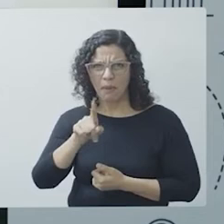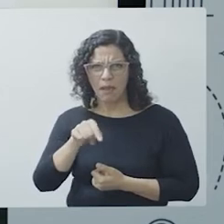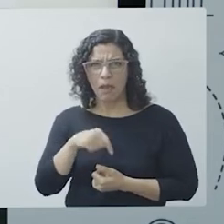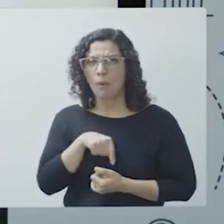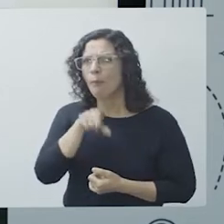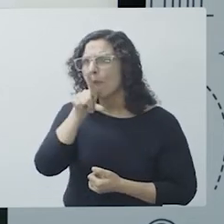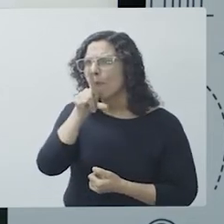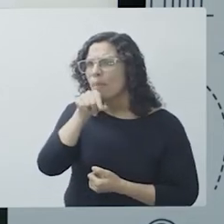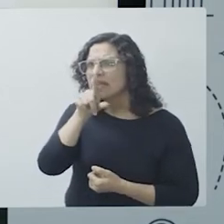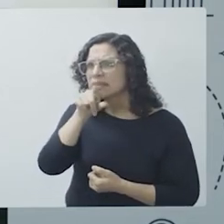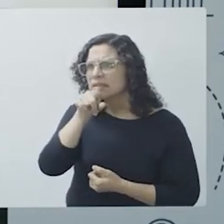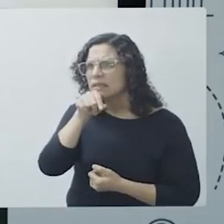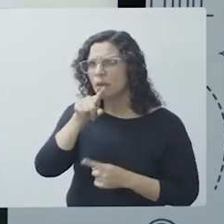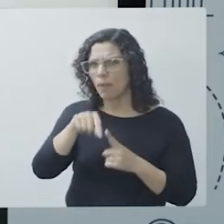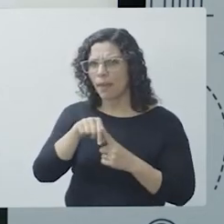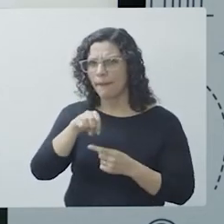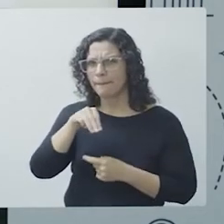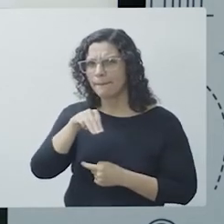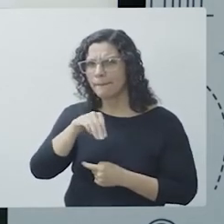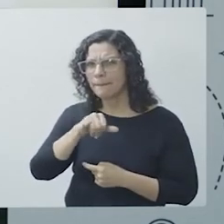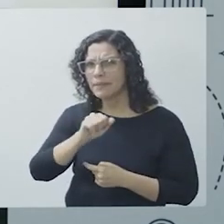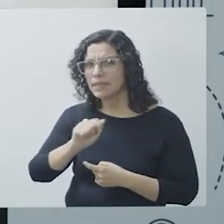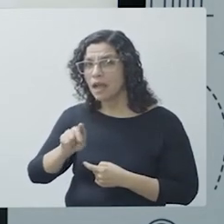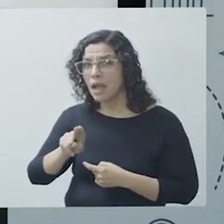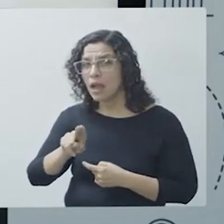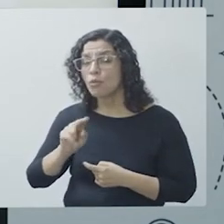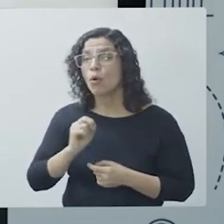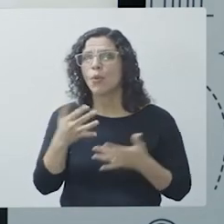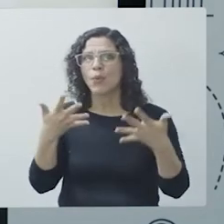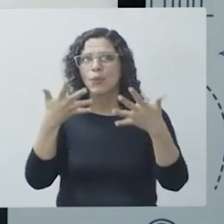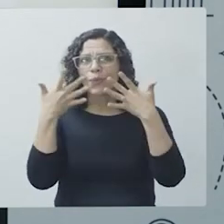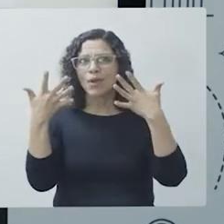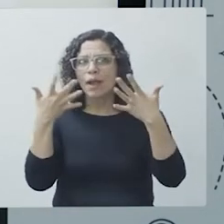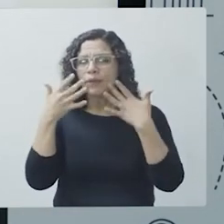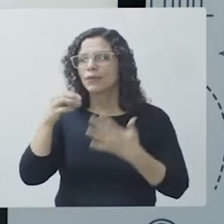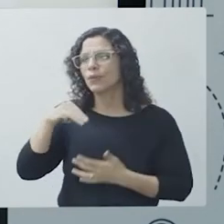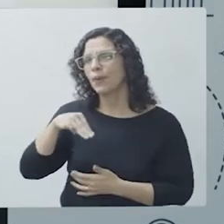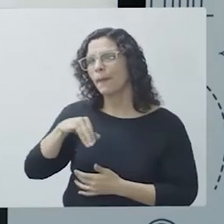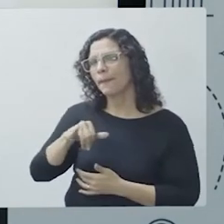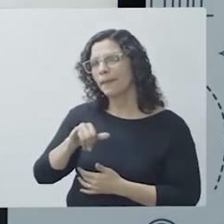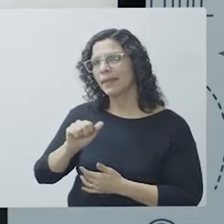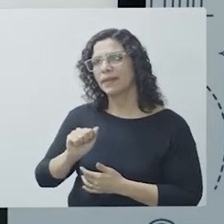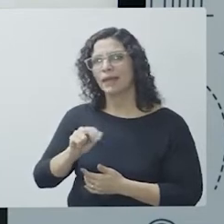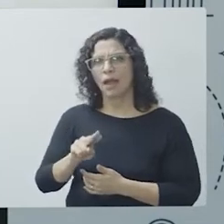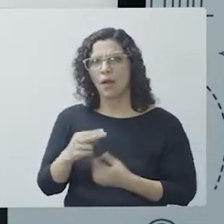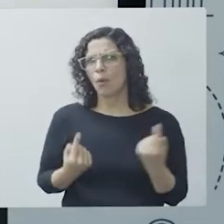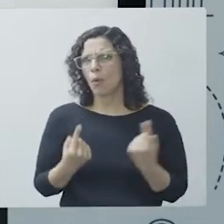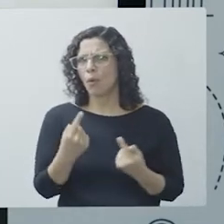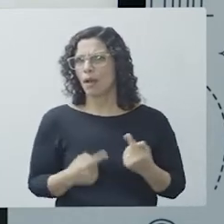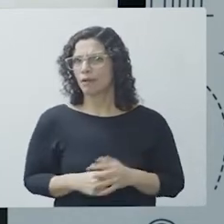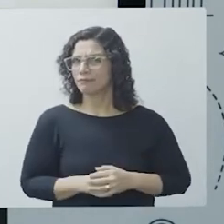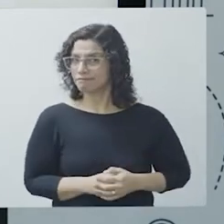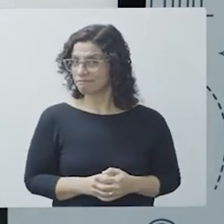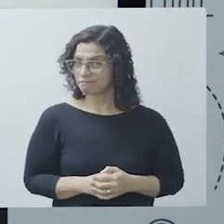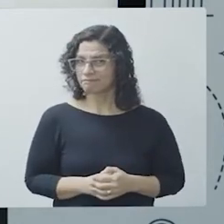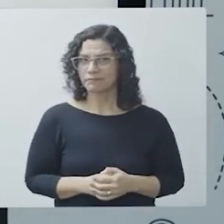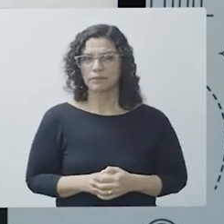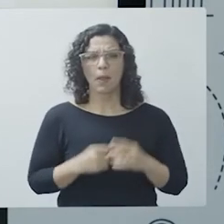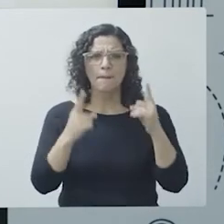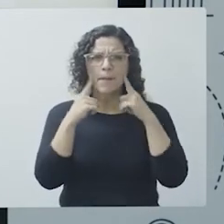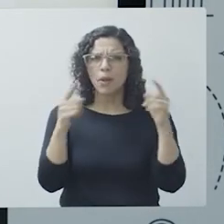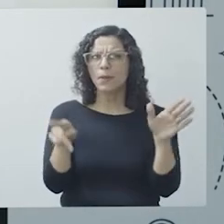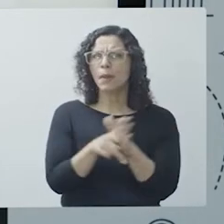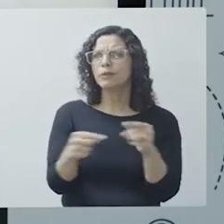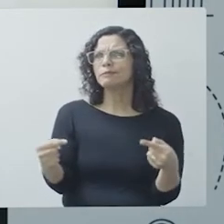que é o passarinho? Ou será que é o gato? O que que vocês acham? Esse som